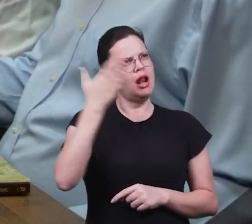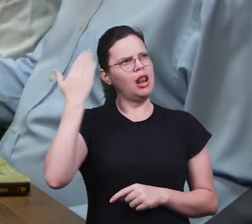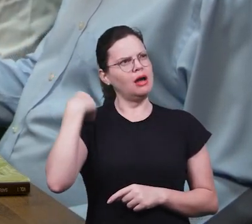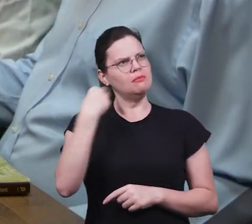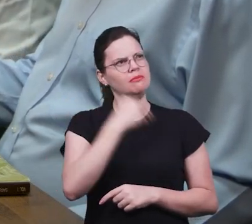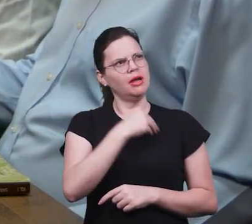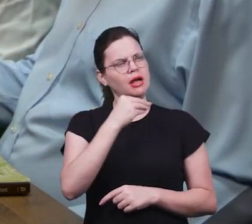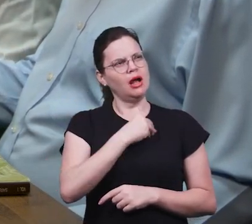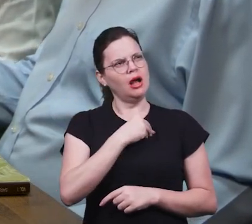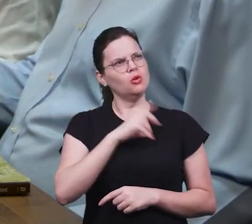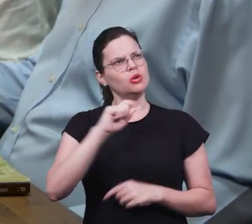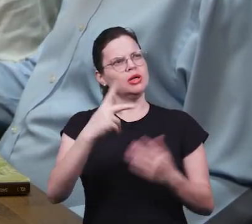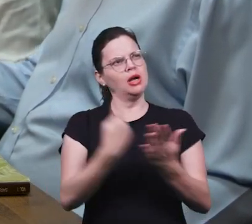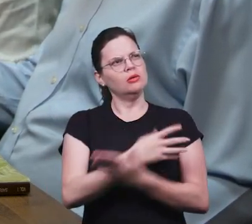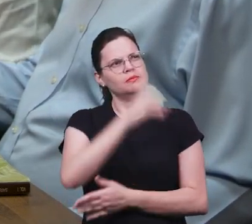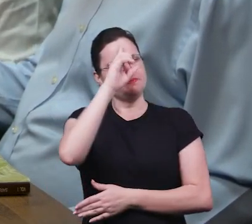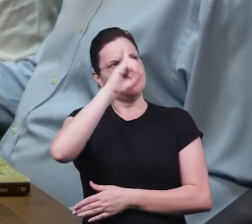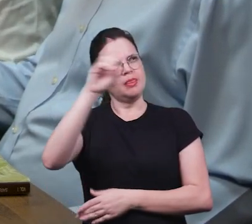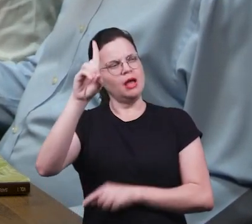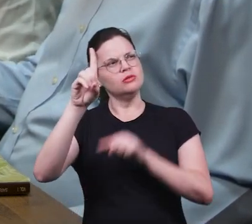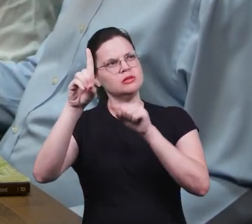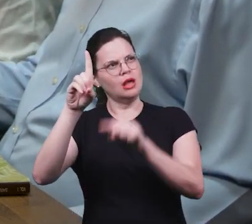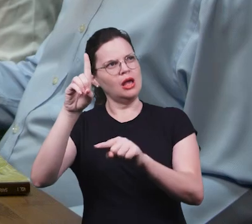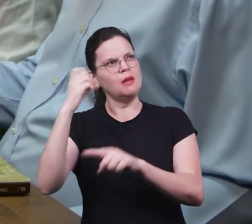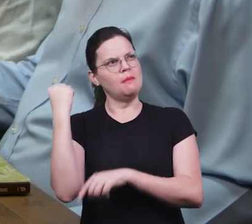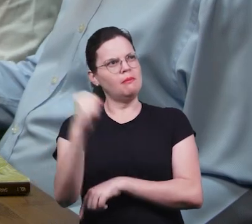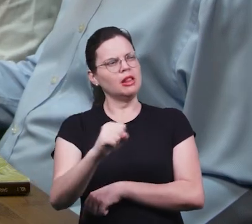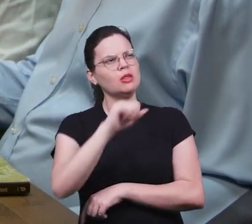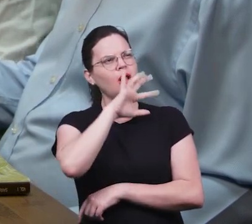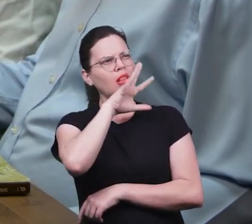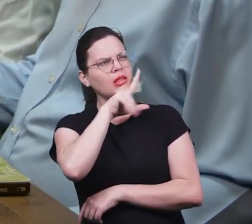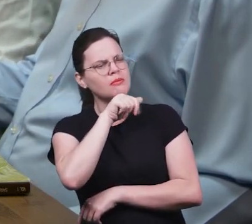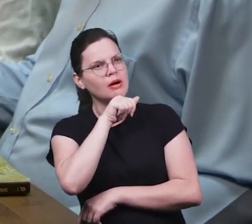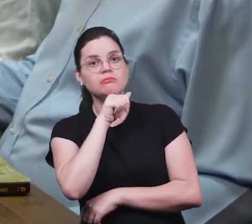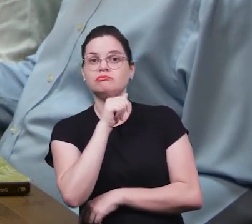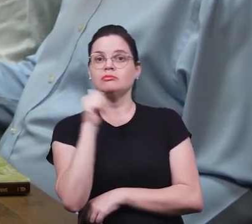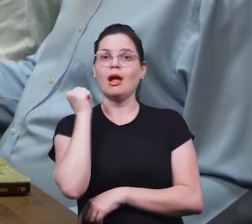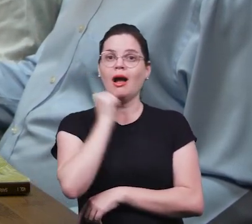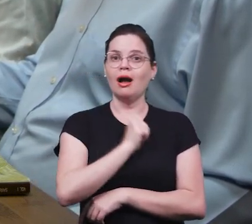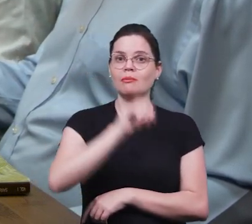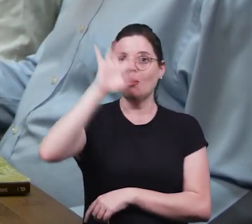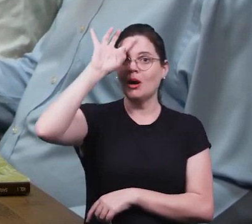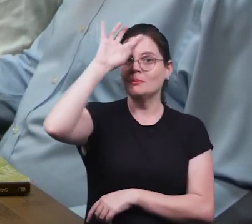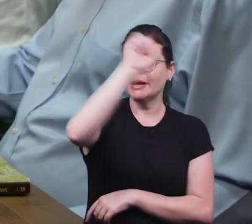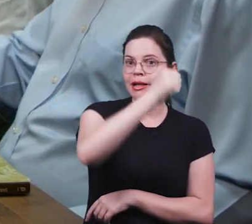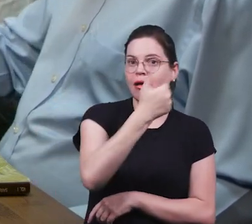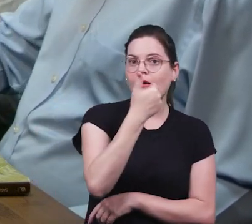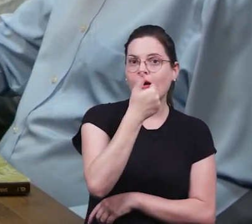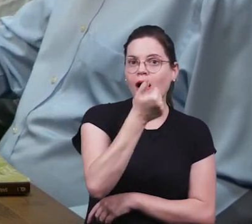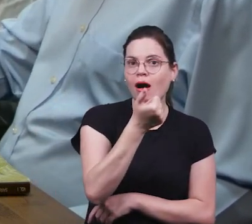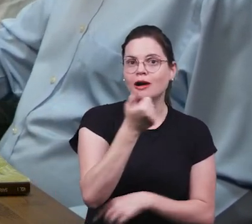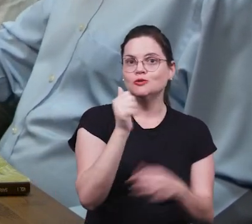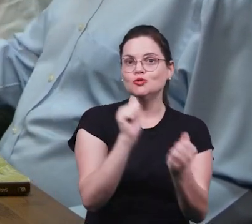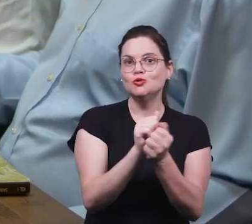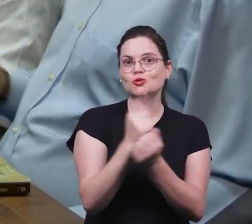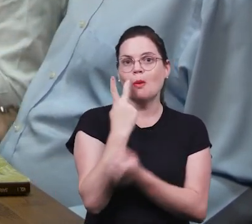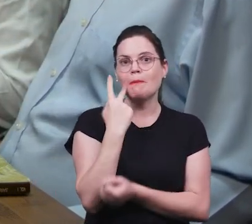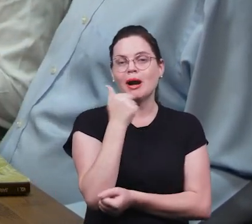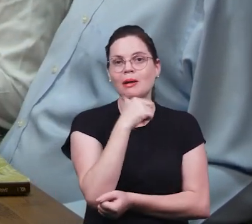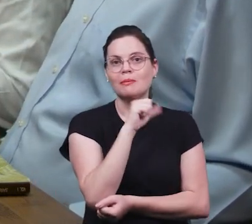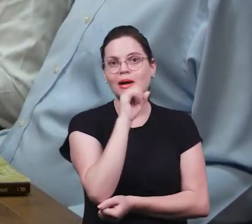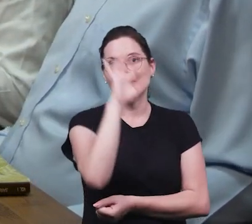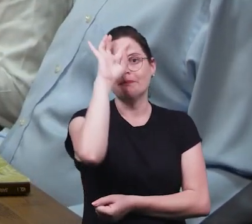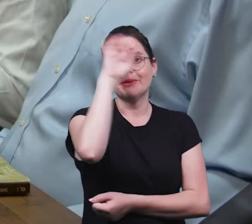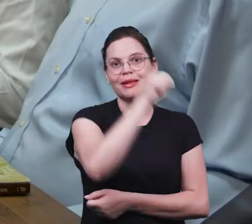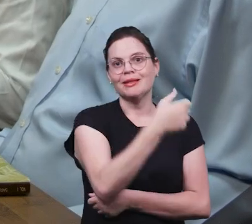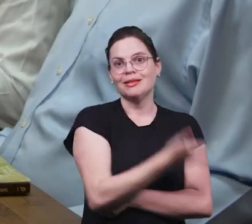pais. Né? Abel aprendeu com isso. Na simplicidade é simples. Se falar em termos humanos, não é nem tão bonito, mas foi.